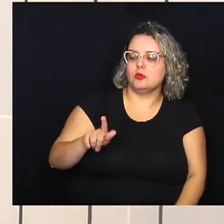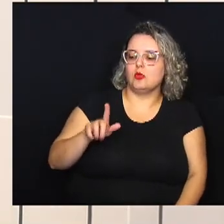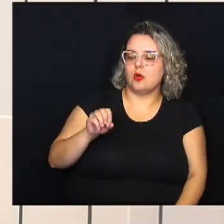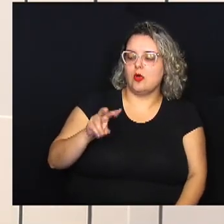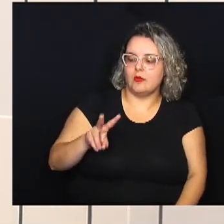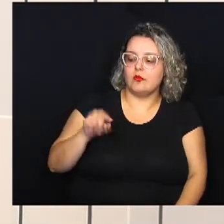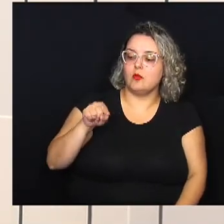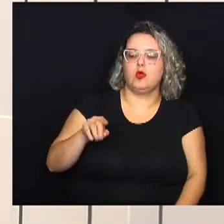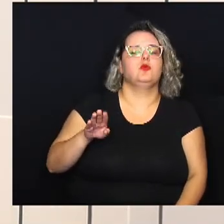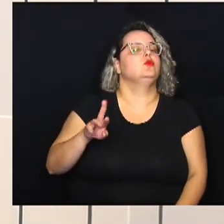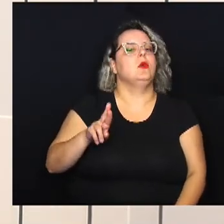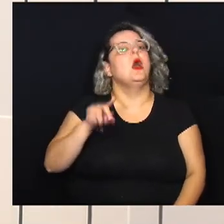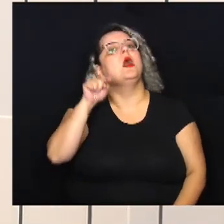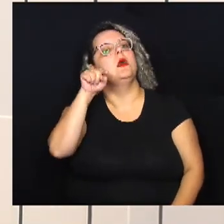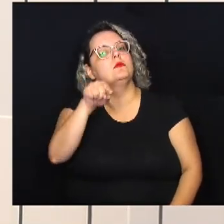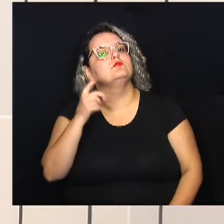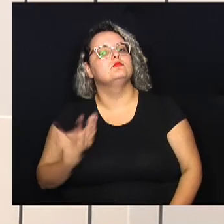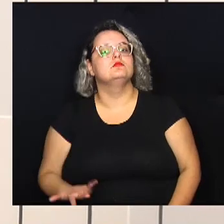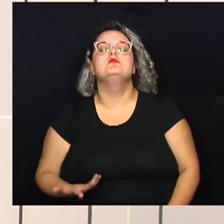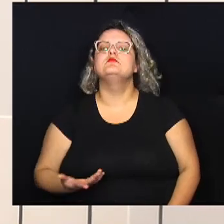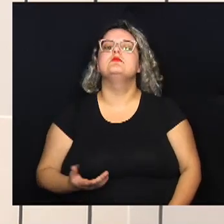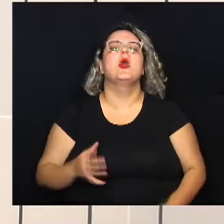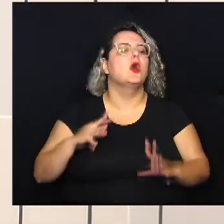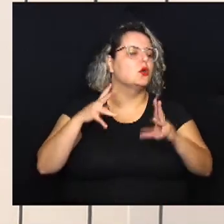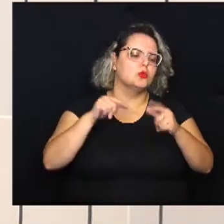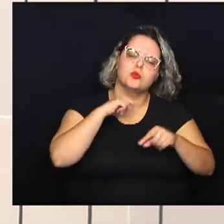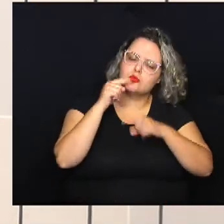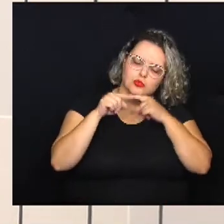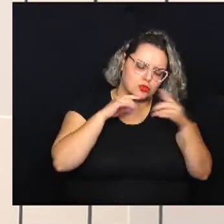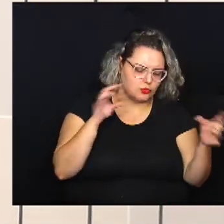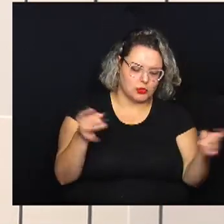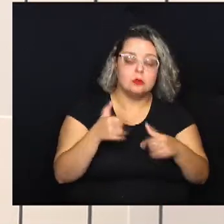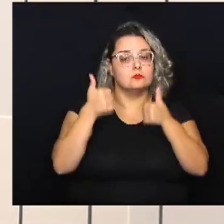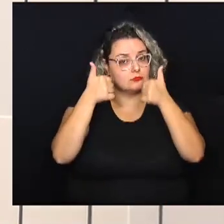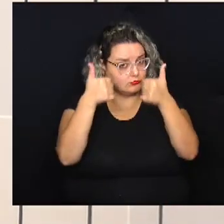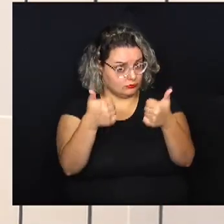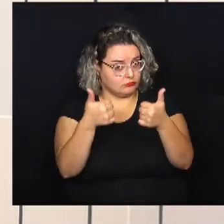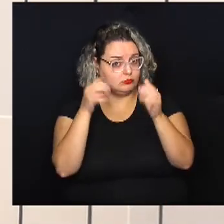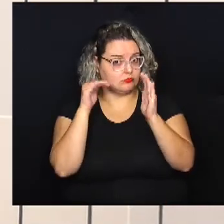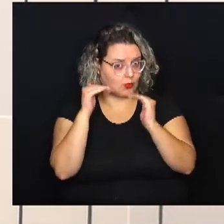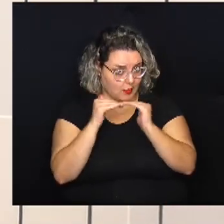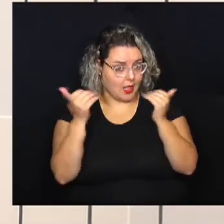vacina.campinas.sp.gov.br. Você entra lá e tira todas as suas dúvidas, tá certo? Bom,